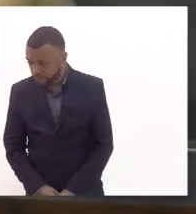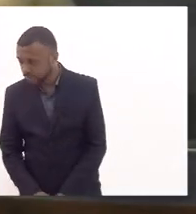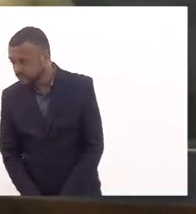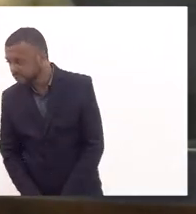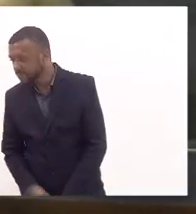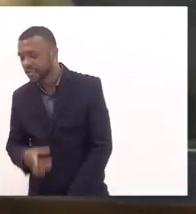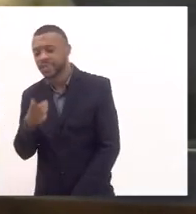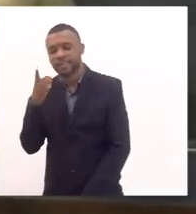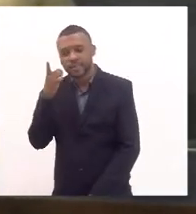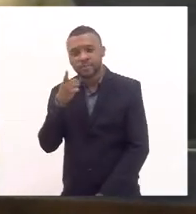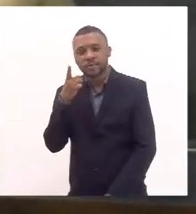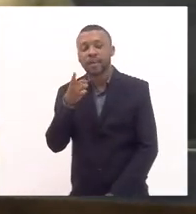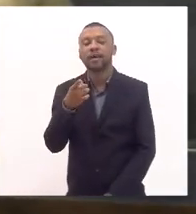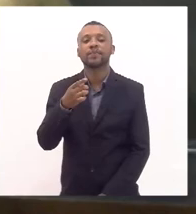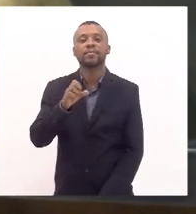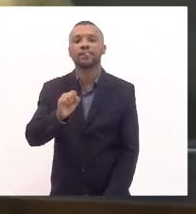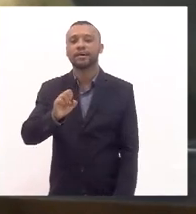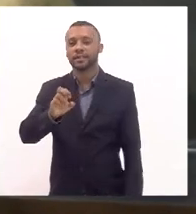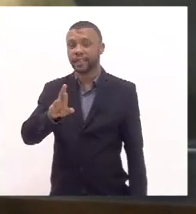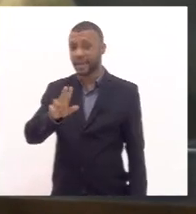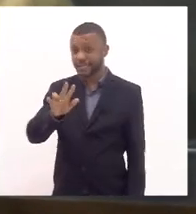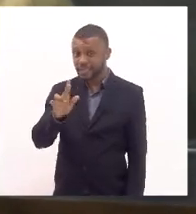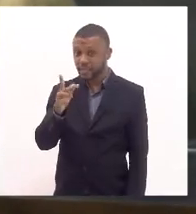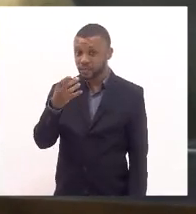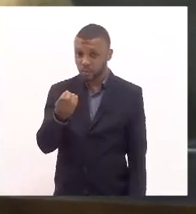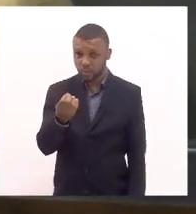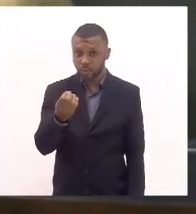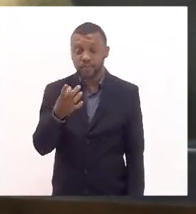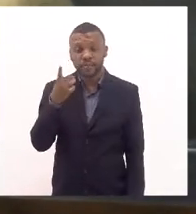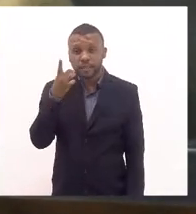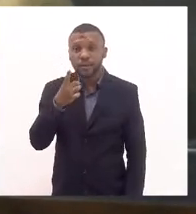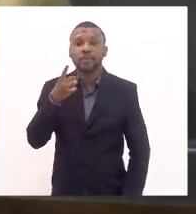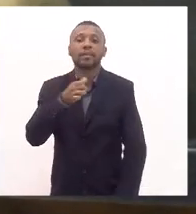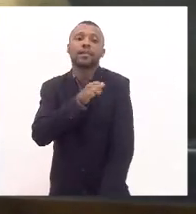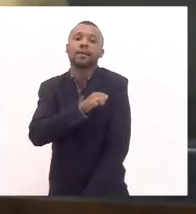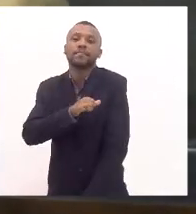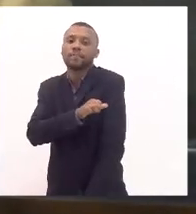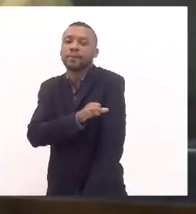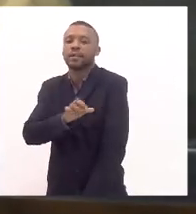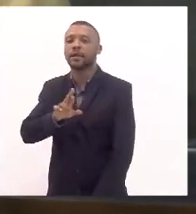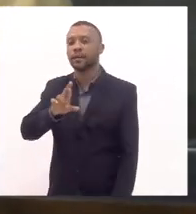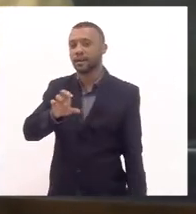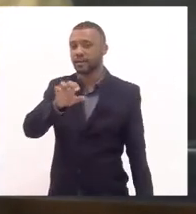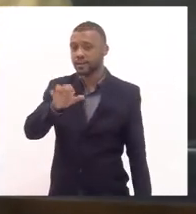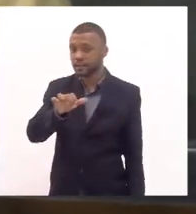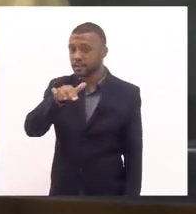o deputado Dr Serginho deputada enfermeira Rejane